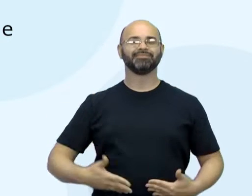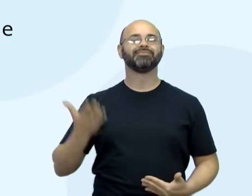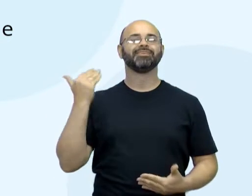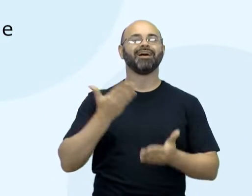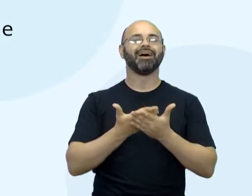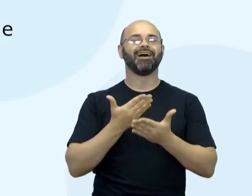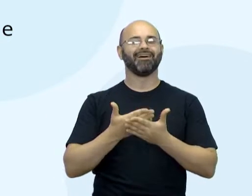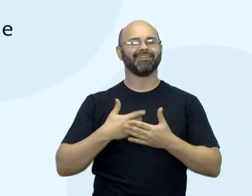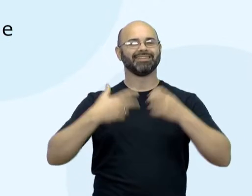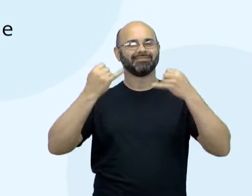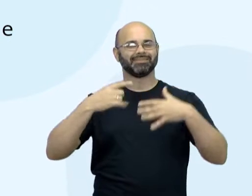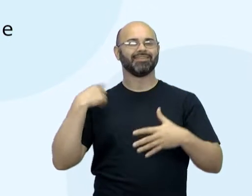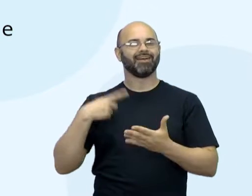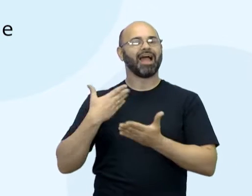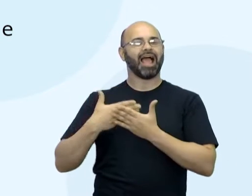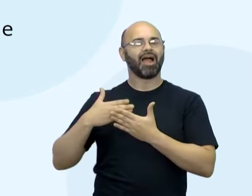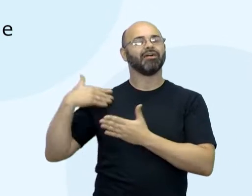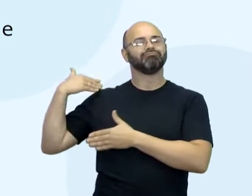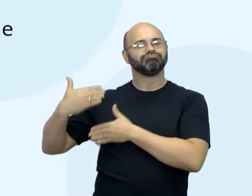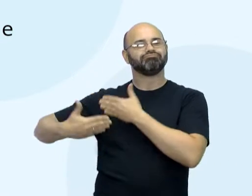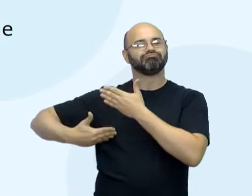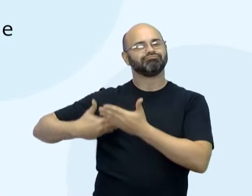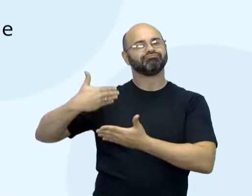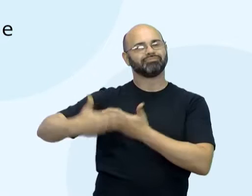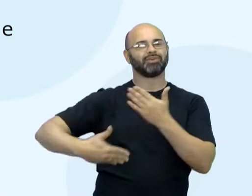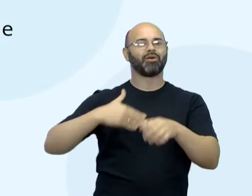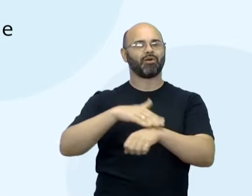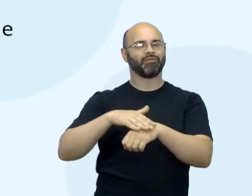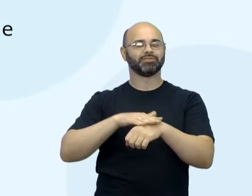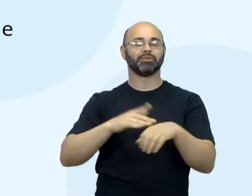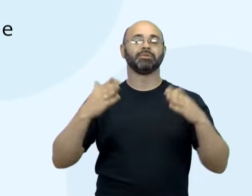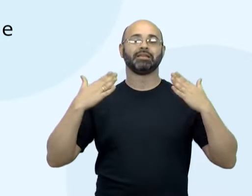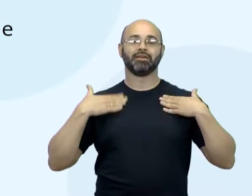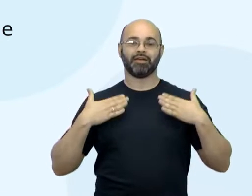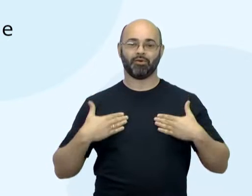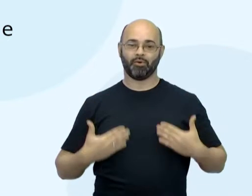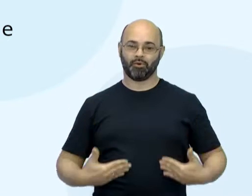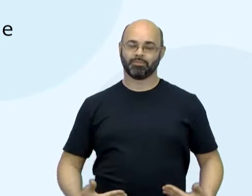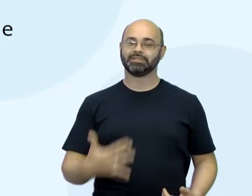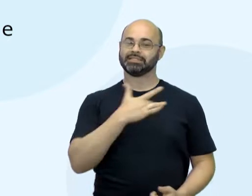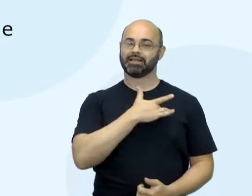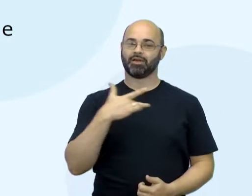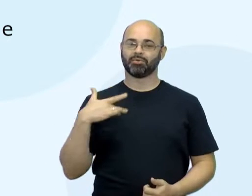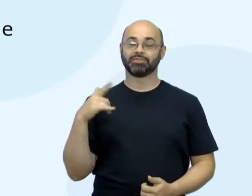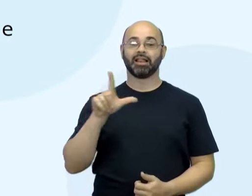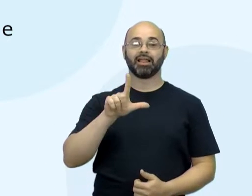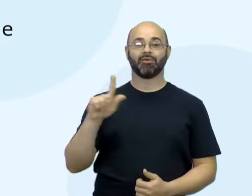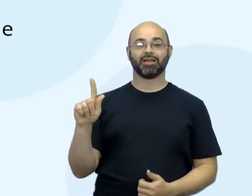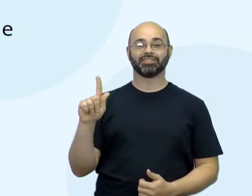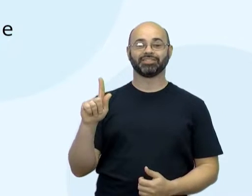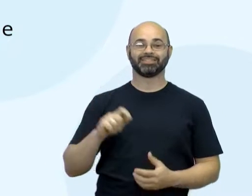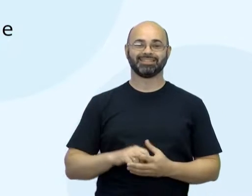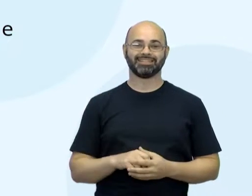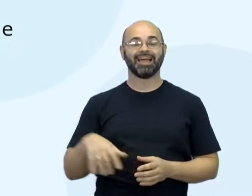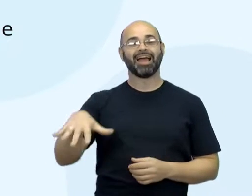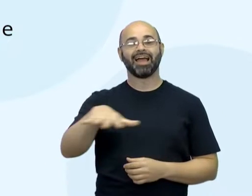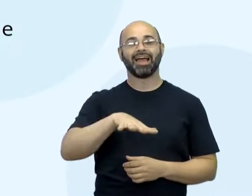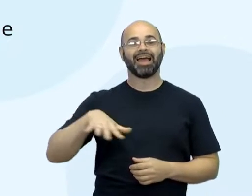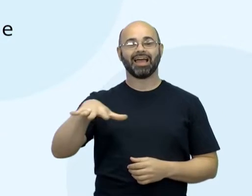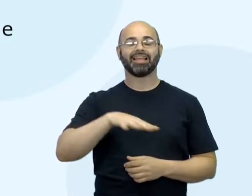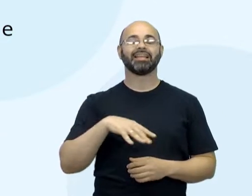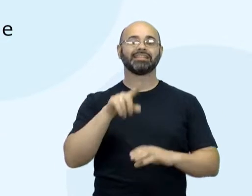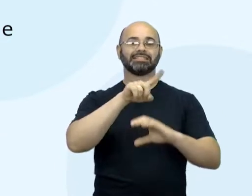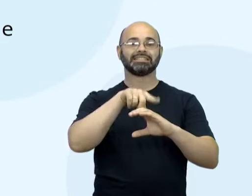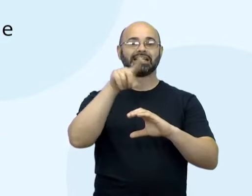anteriores aí que a gente vem desenvolvendo com você. É isso daí, do aprofundamento corpo, saúde e linguagem, da área ciências da natureza e